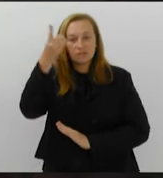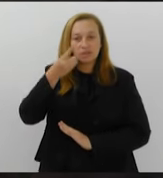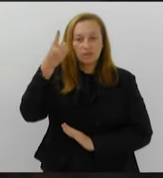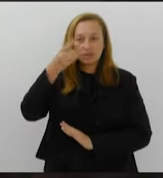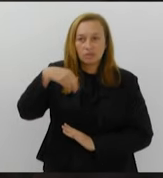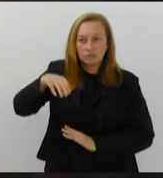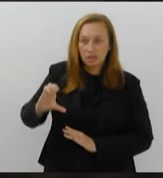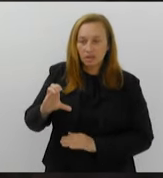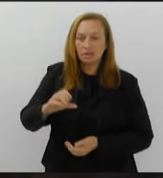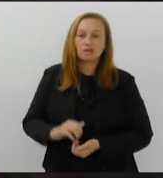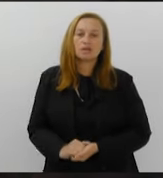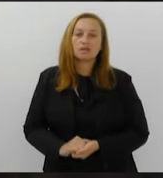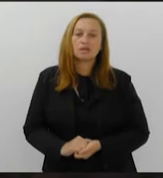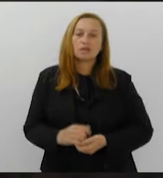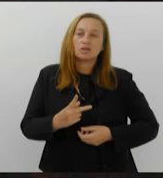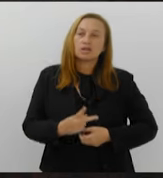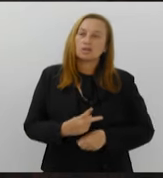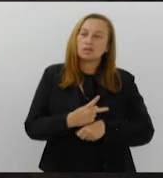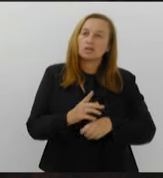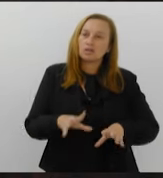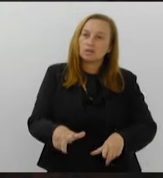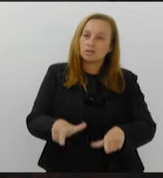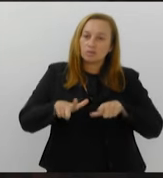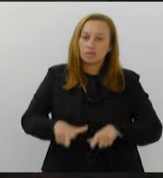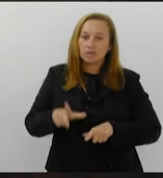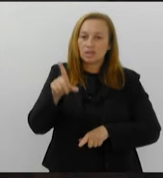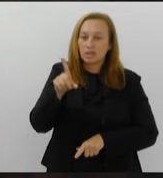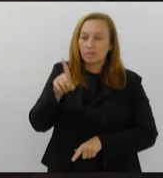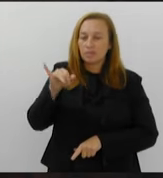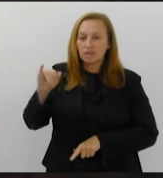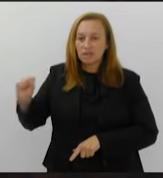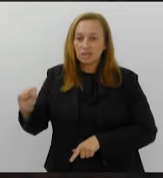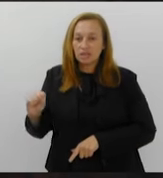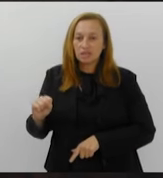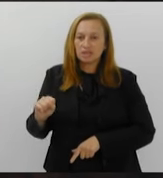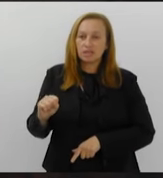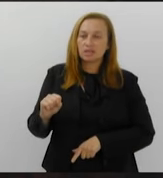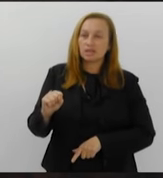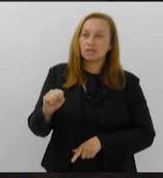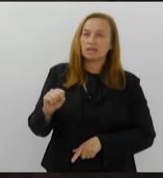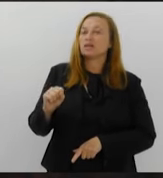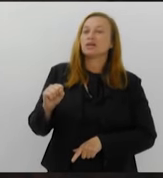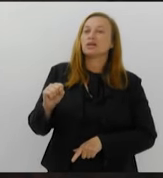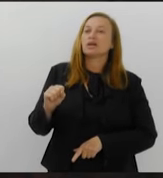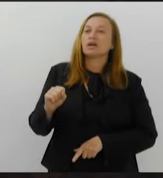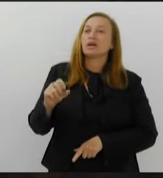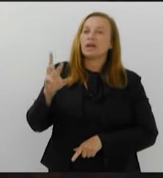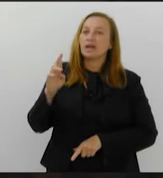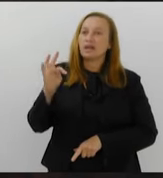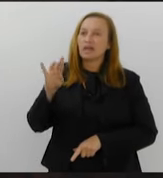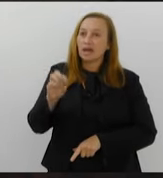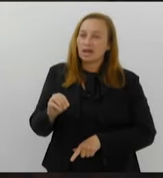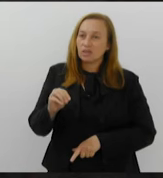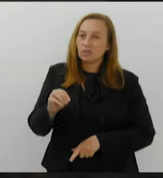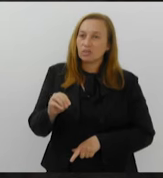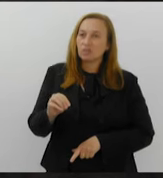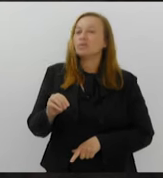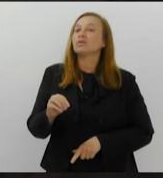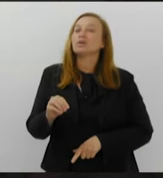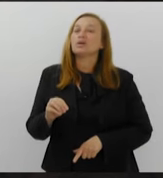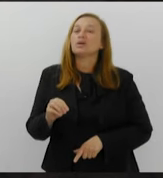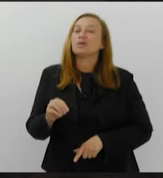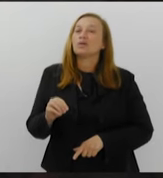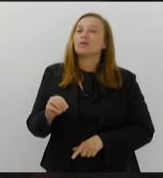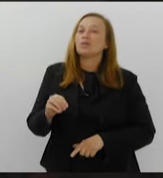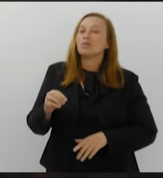que concede o diploma a dias de nascimento, a Renato Marins Tor, presidente do Grêmio Recreativo Escola de